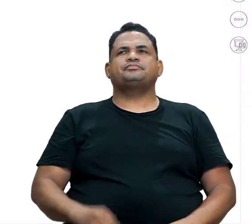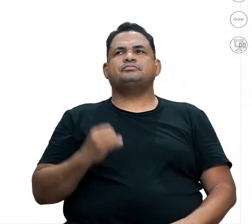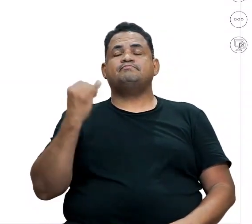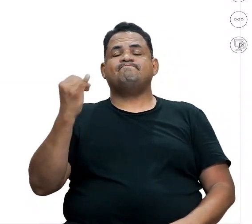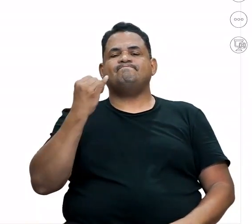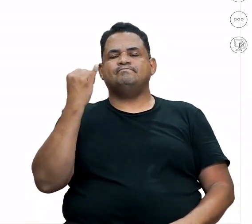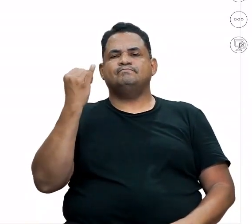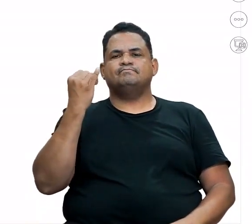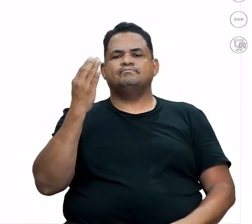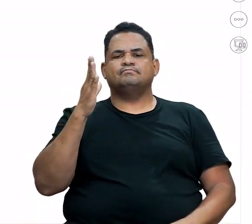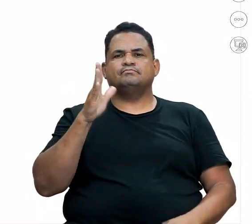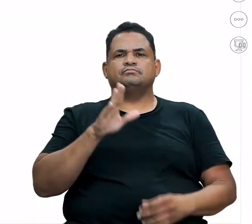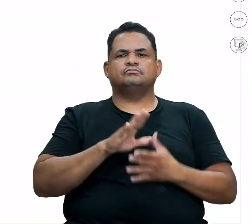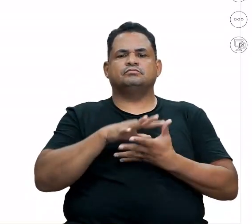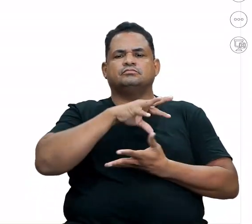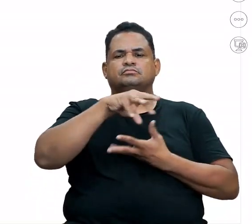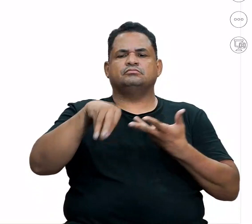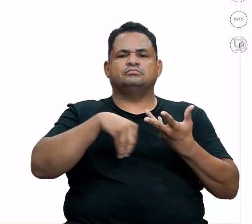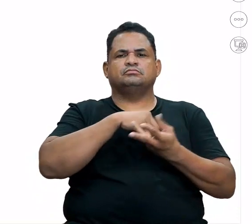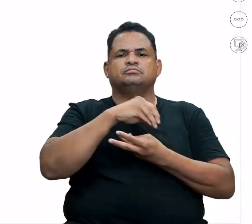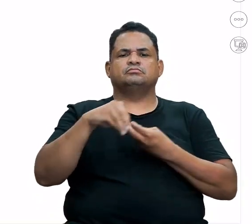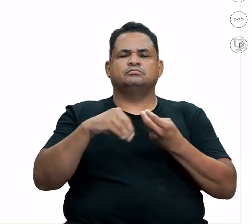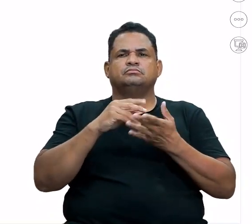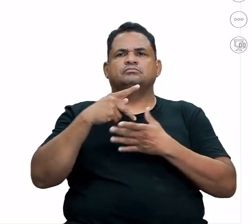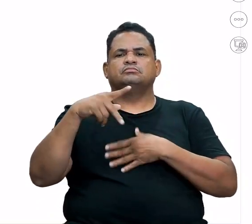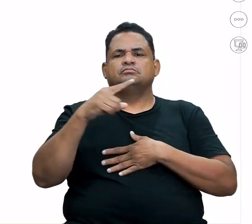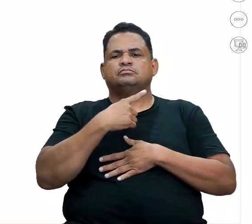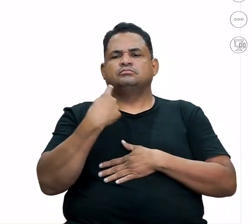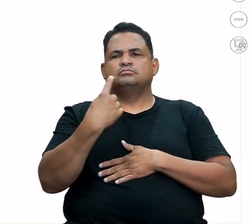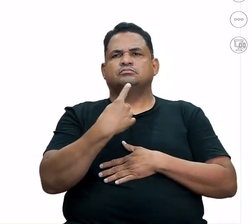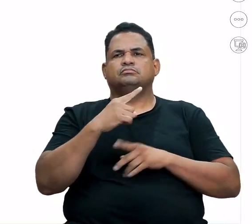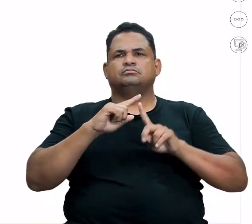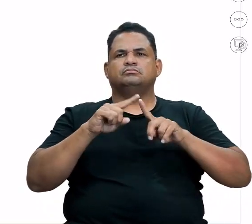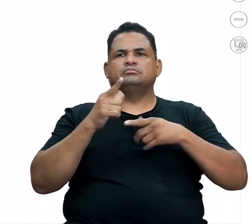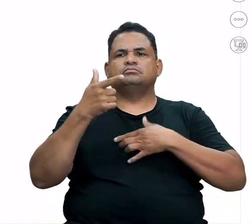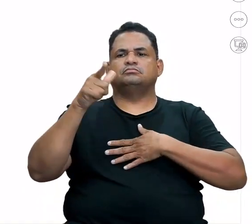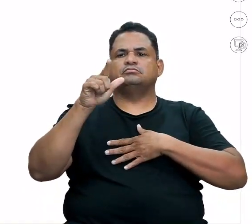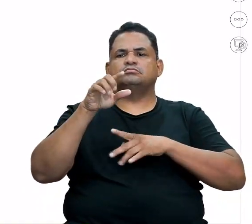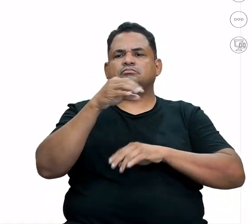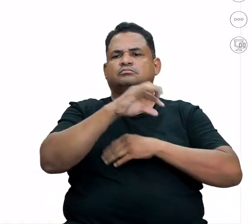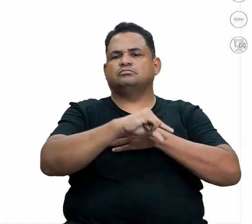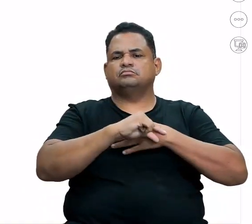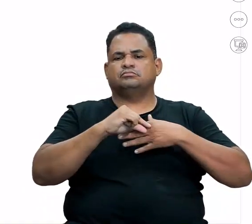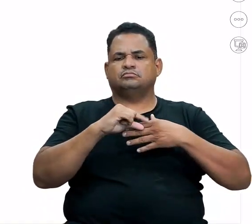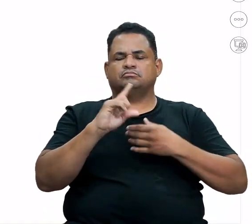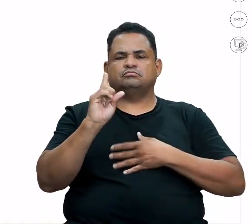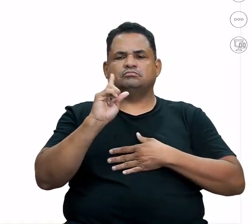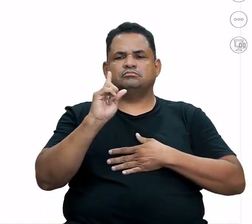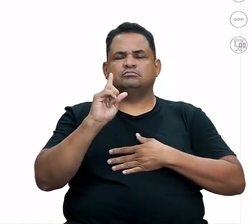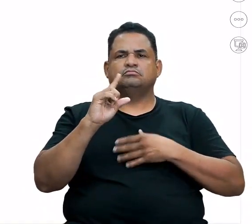importante, que a miscigenação é algo importante para nós, mas outros autores já viam que